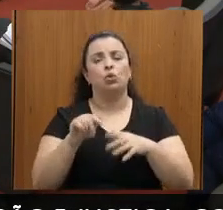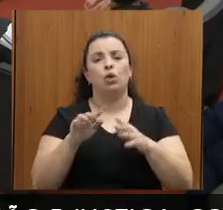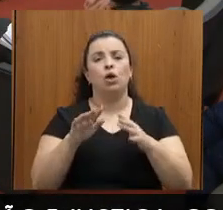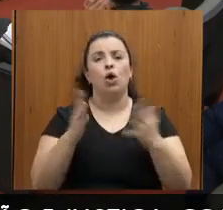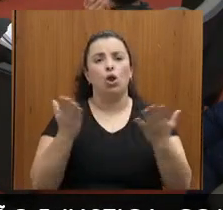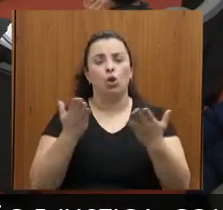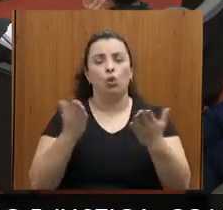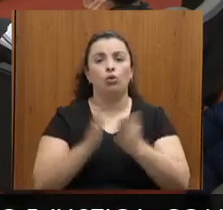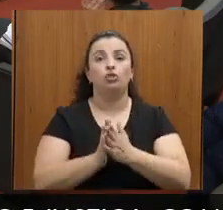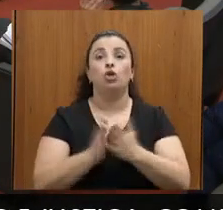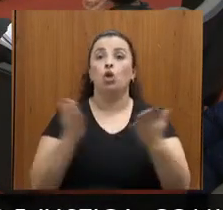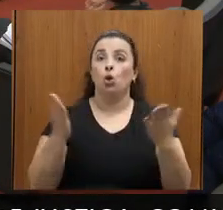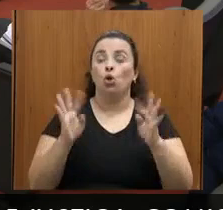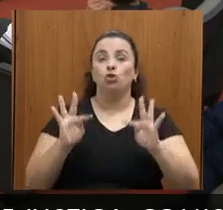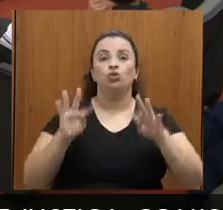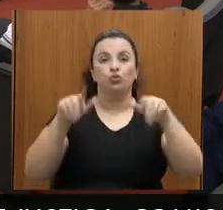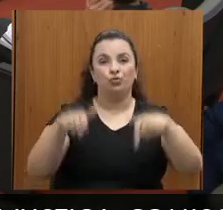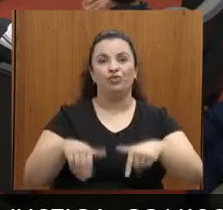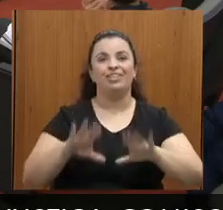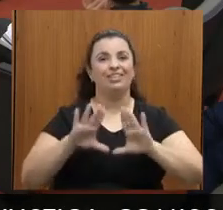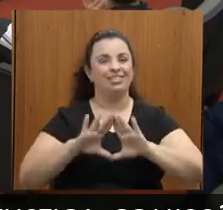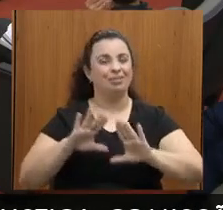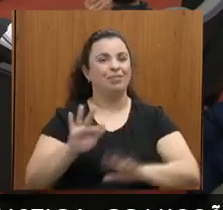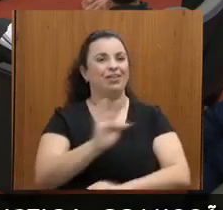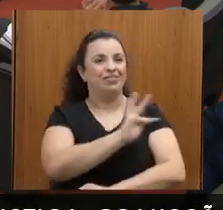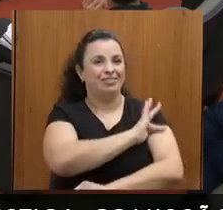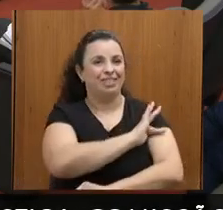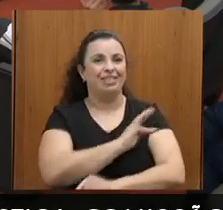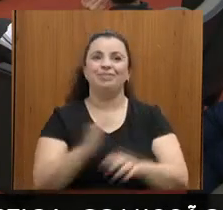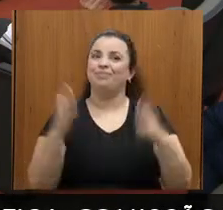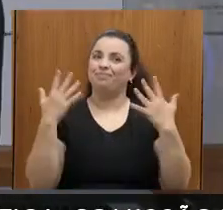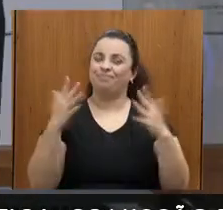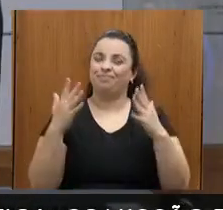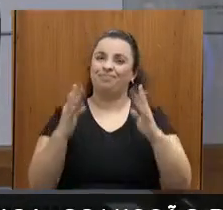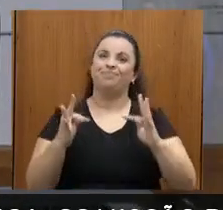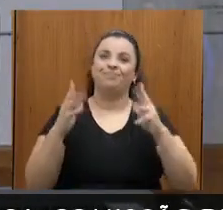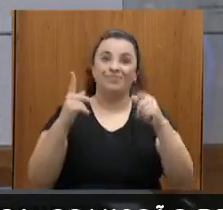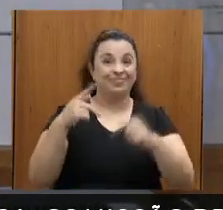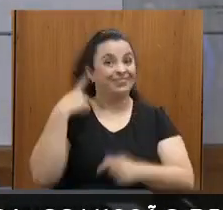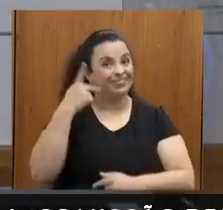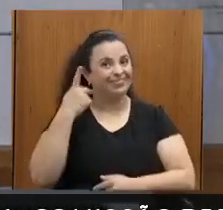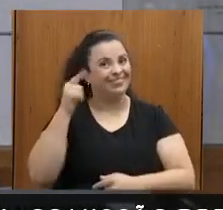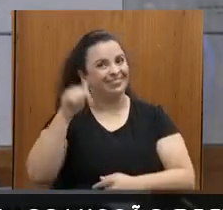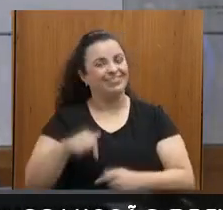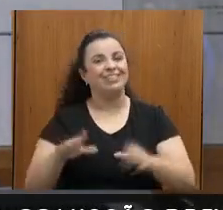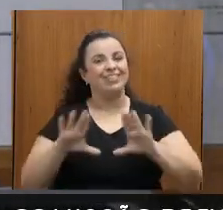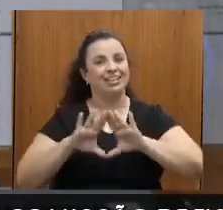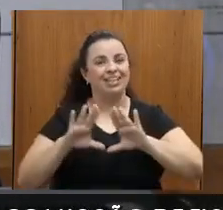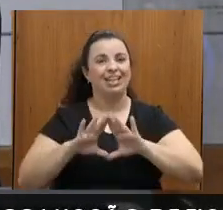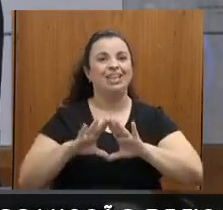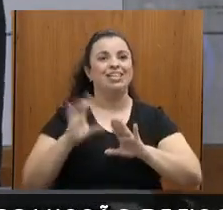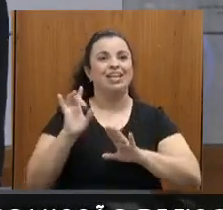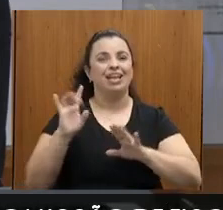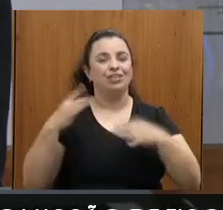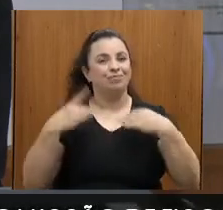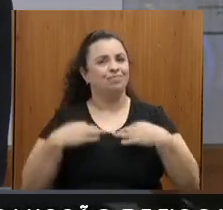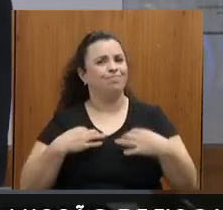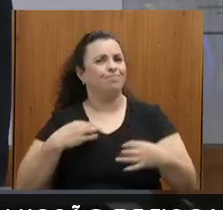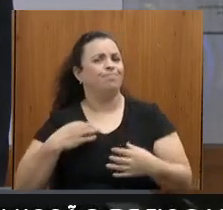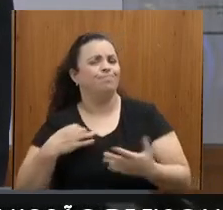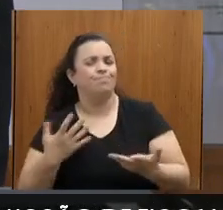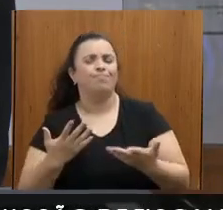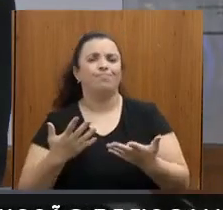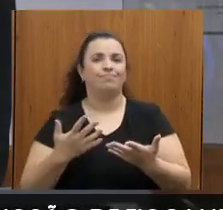Assembleia Fiscaliza parabenizando todos os parlamentares dessa casa pela dedicação, cada um com a sua causa, cada um com a sua